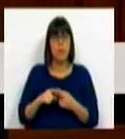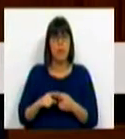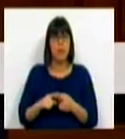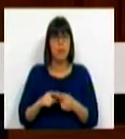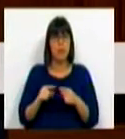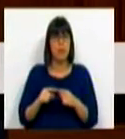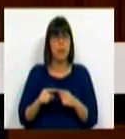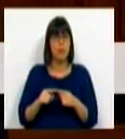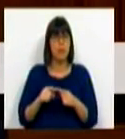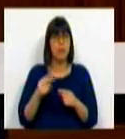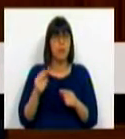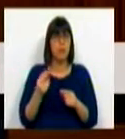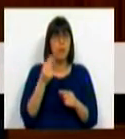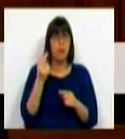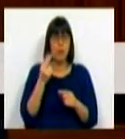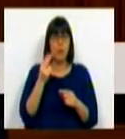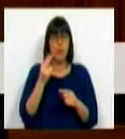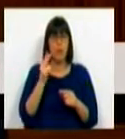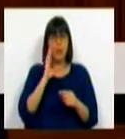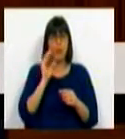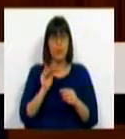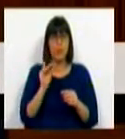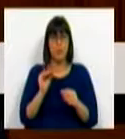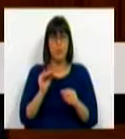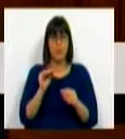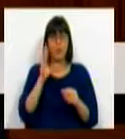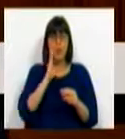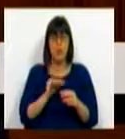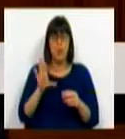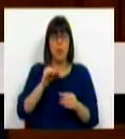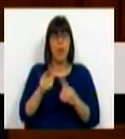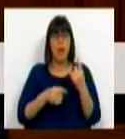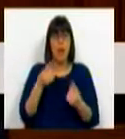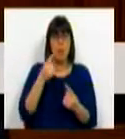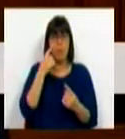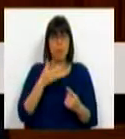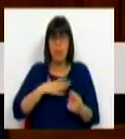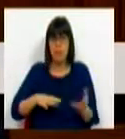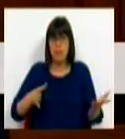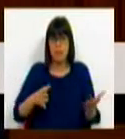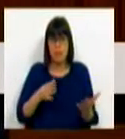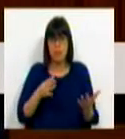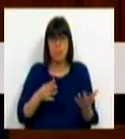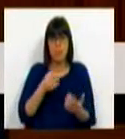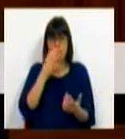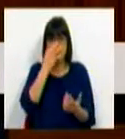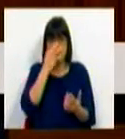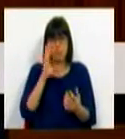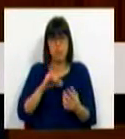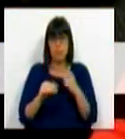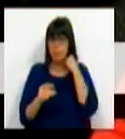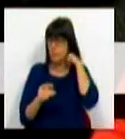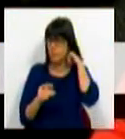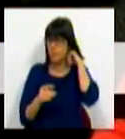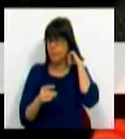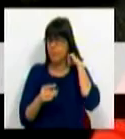e assim, de unidades bancárias, não sei se tinha mais alguma em particular que quisesse... Ou mais, obviamente,